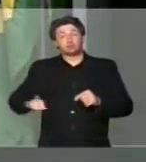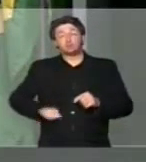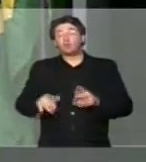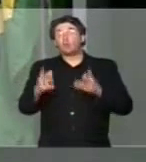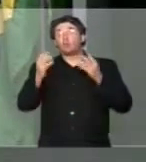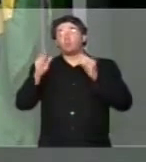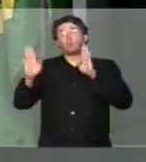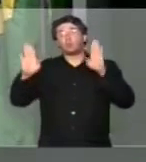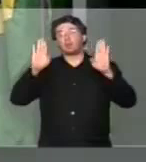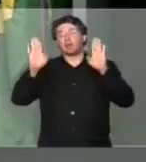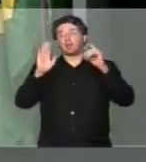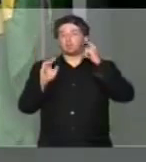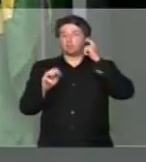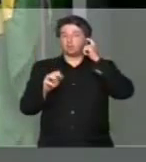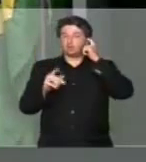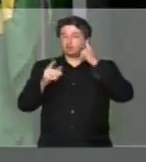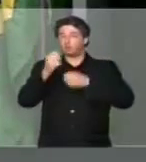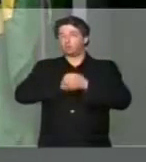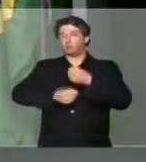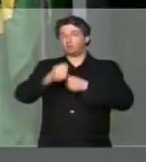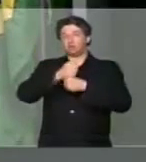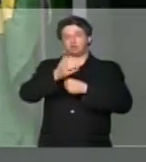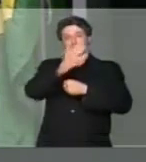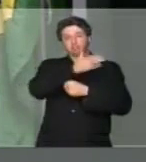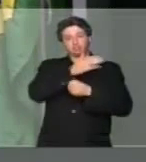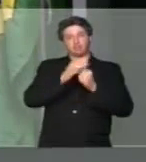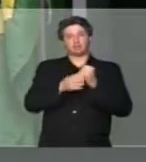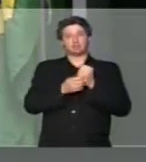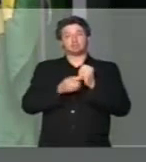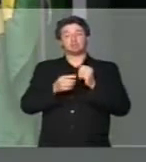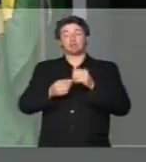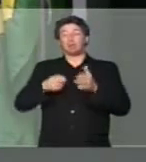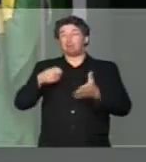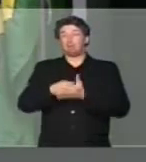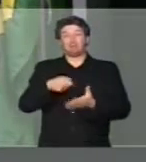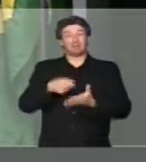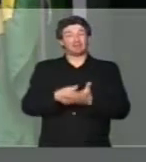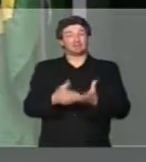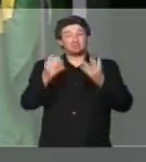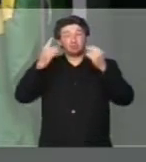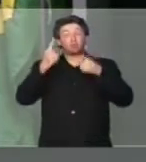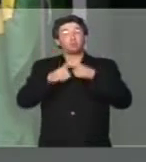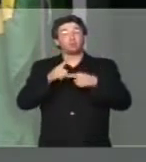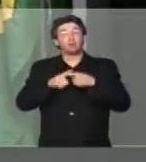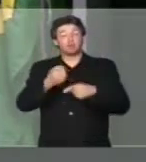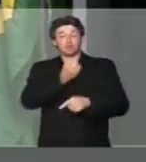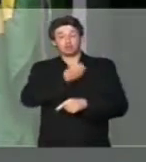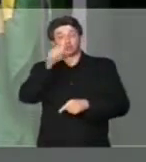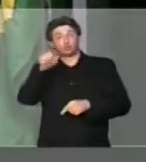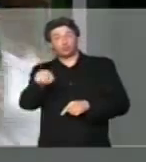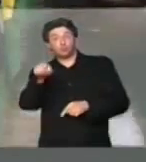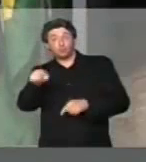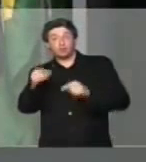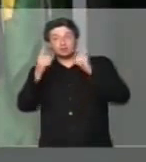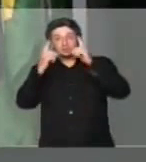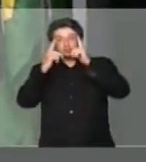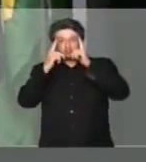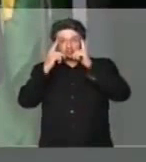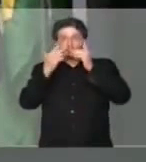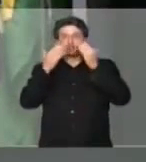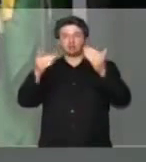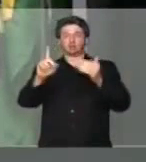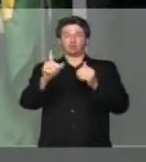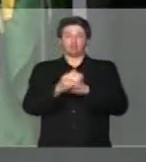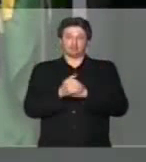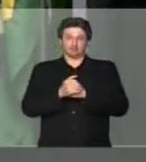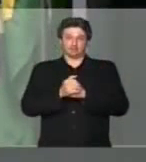durante o período do ano passado grandes pressões para que esses números não fossem